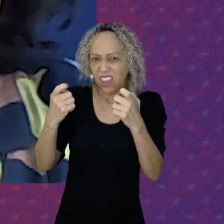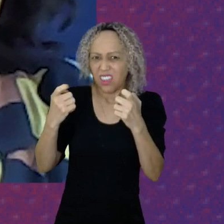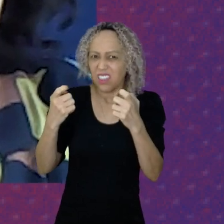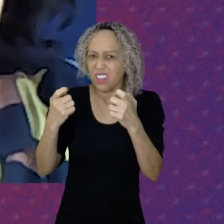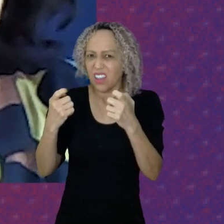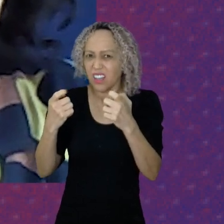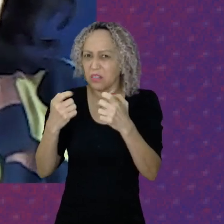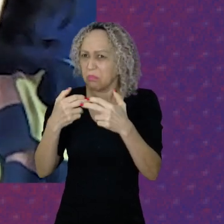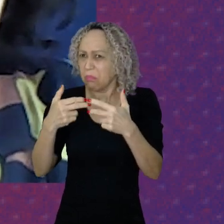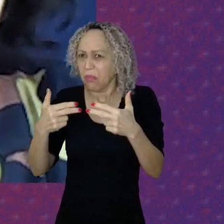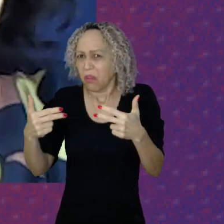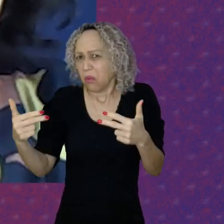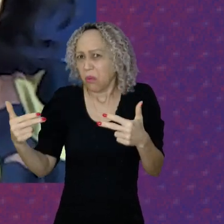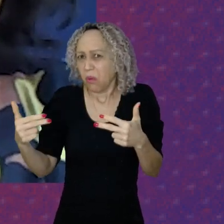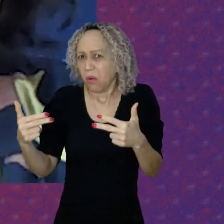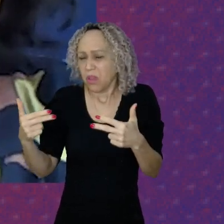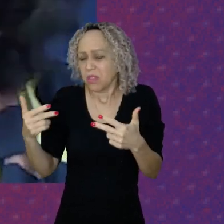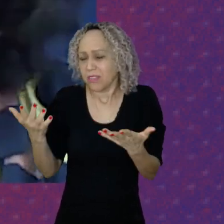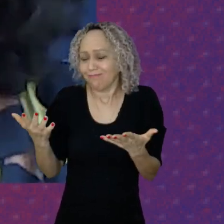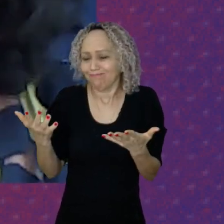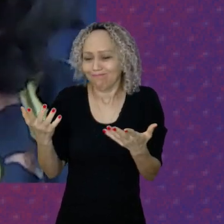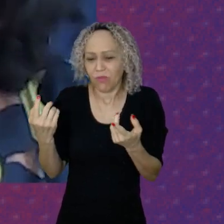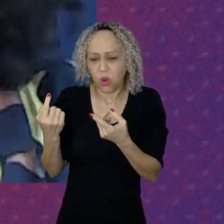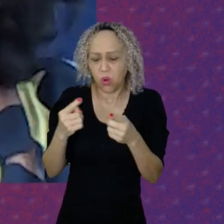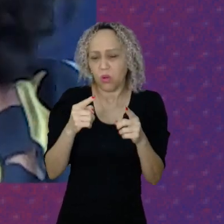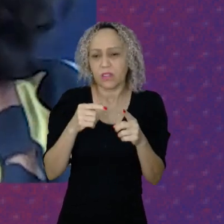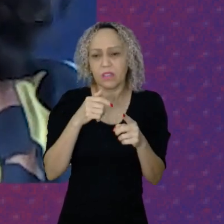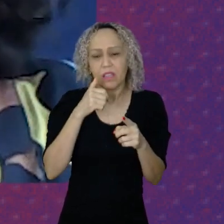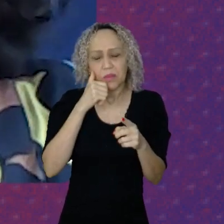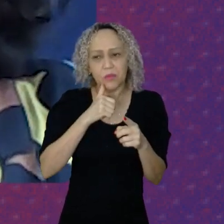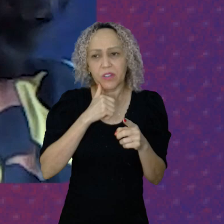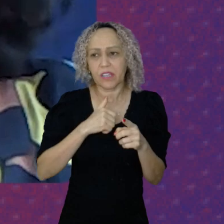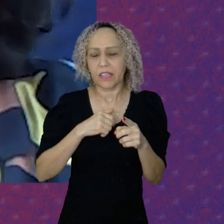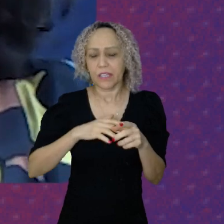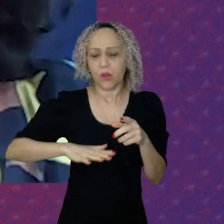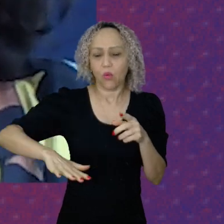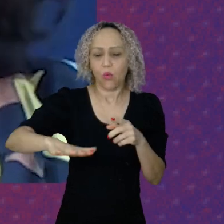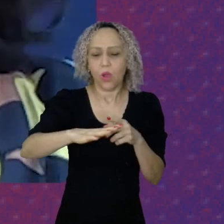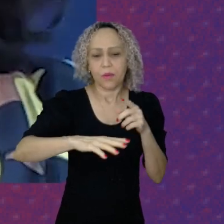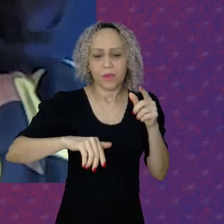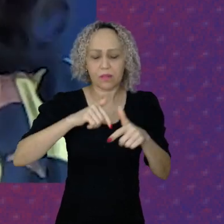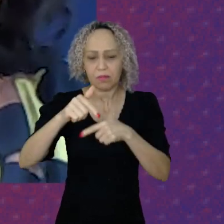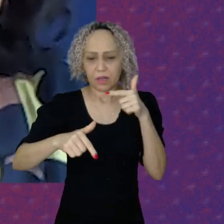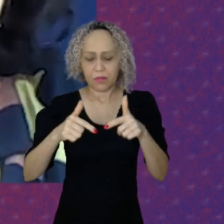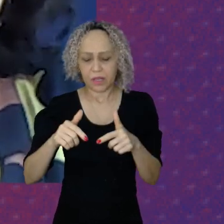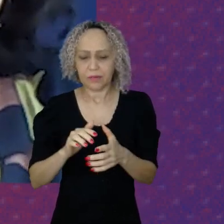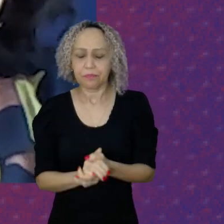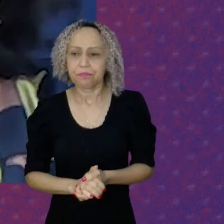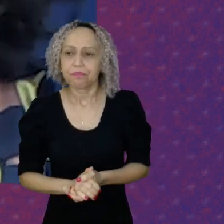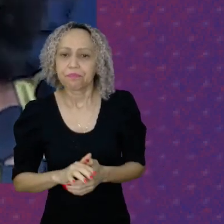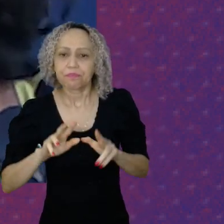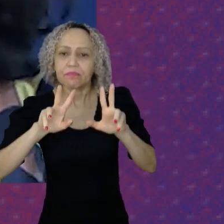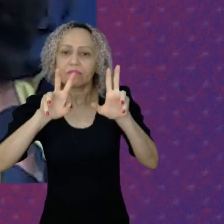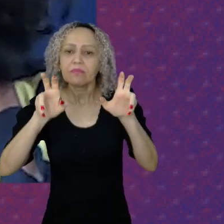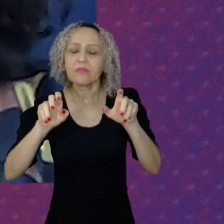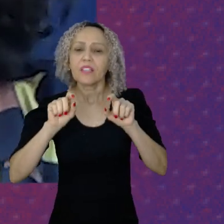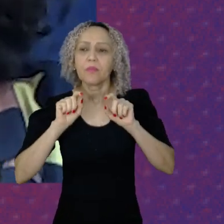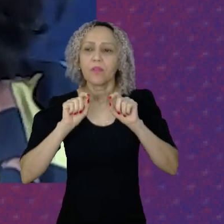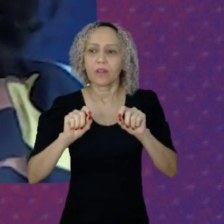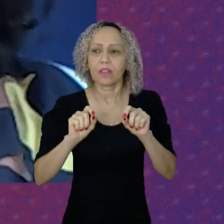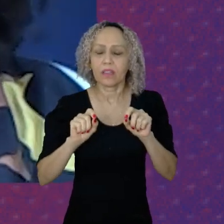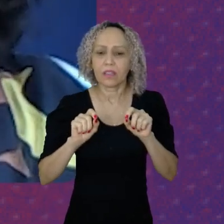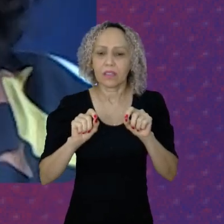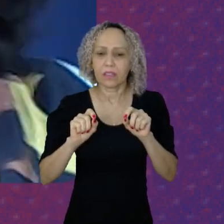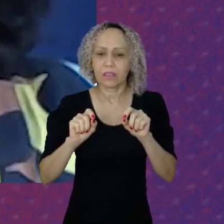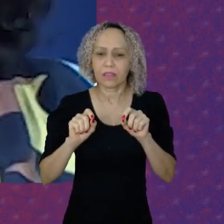Esse é um tema que também leva em grande medida, a